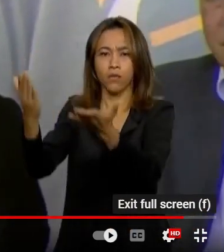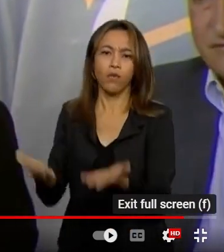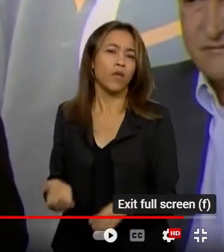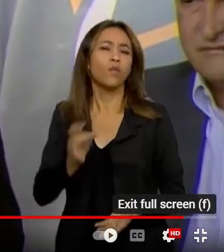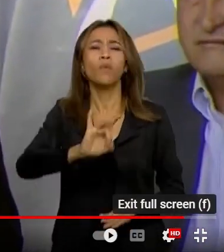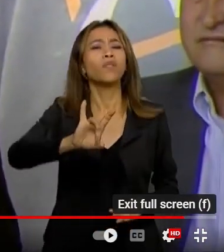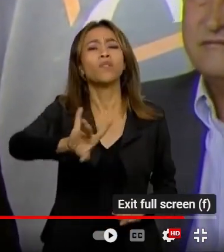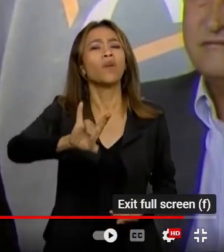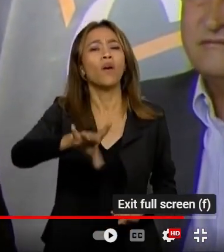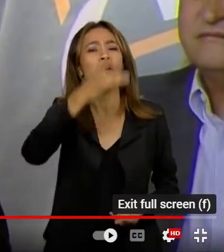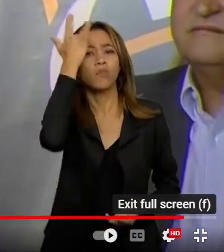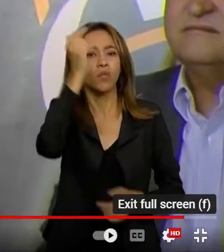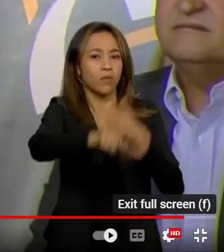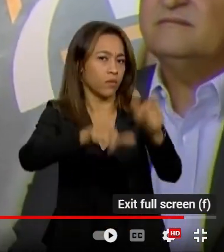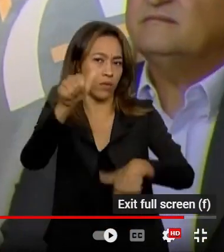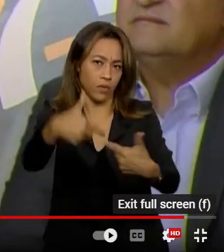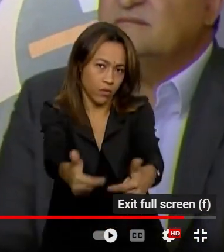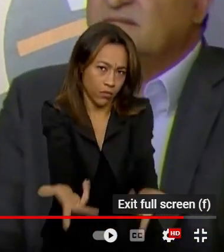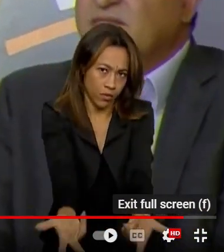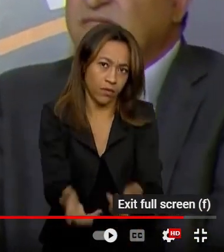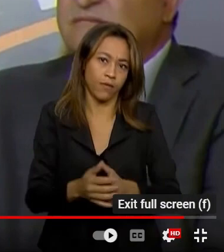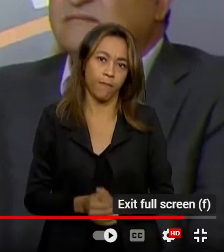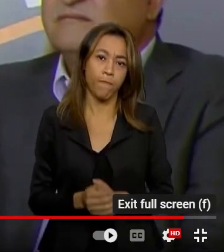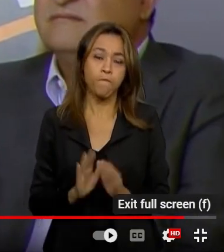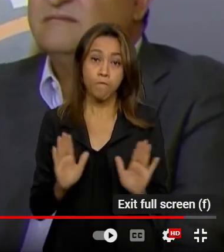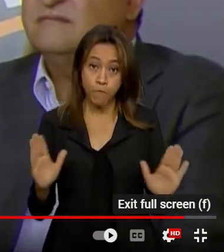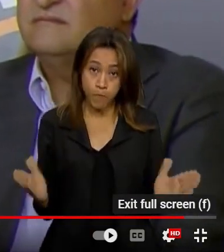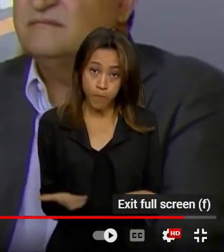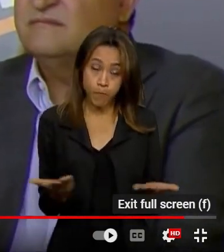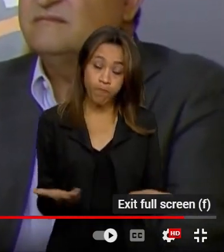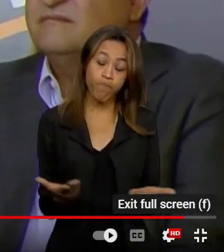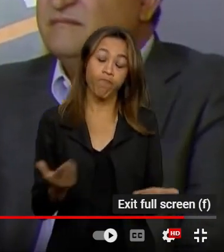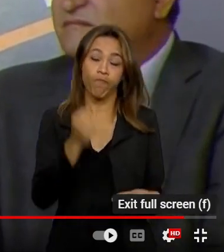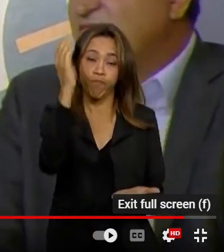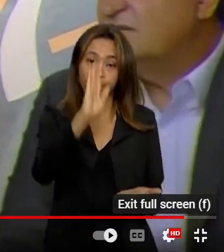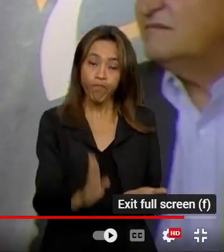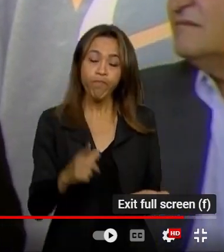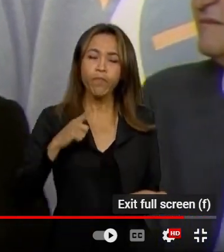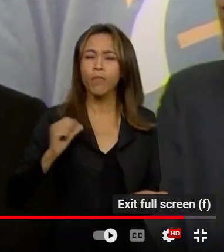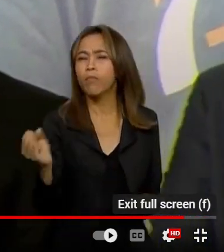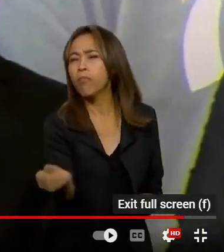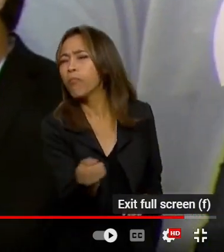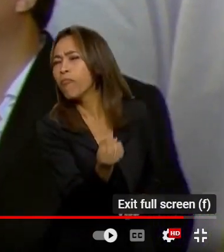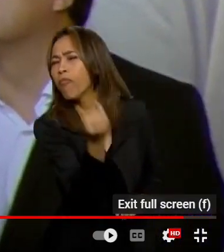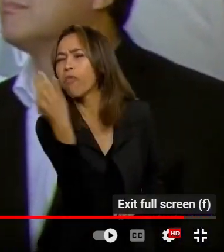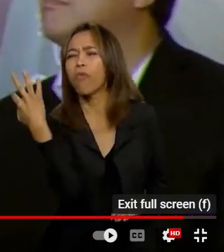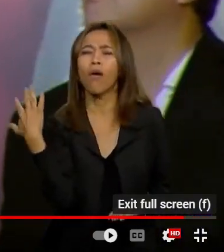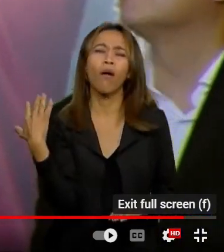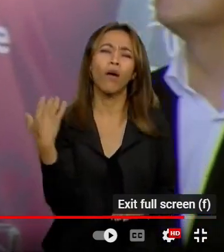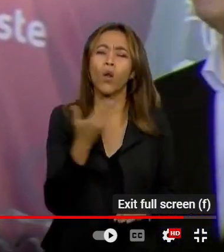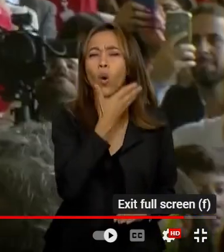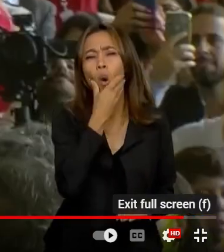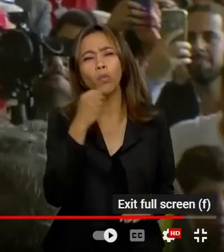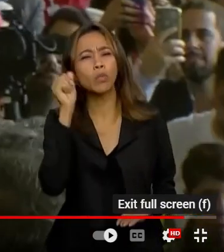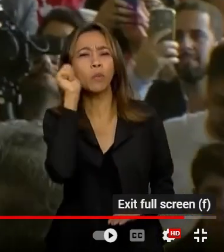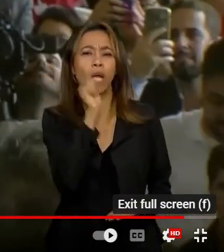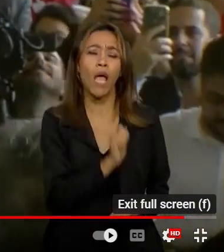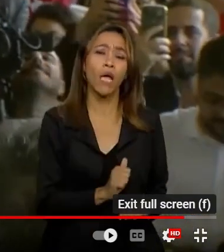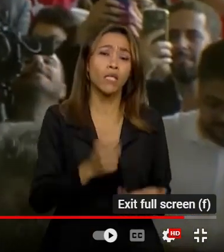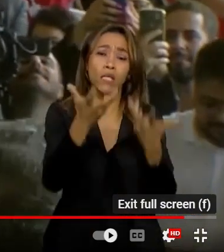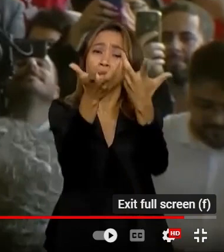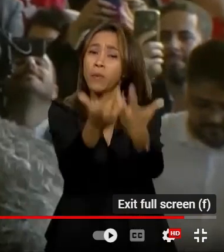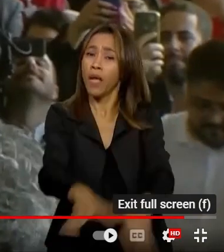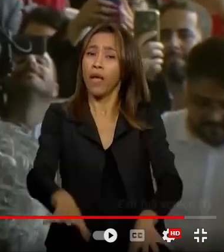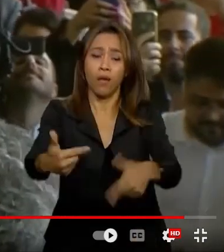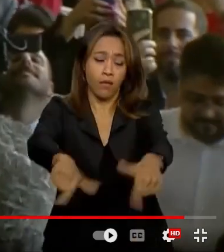de comemoração dos 25 anos do Crédito Amigo e dos 18 anos do Agro Amigo. O presidente